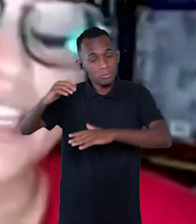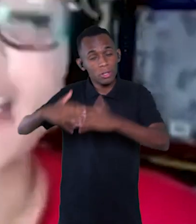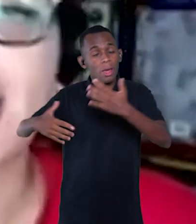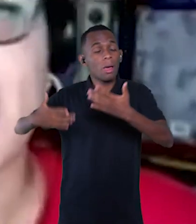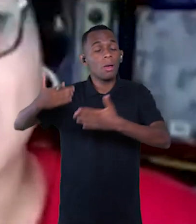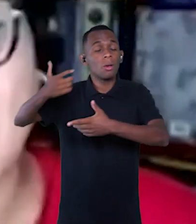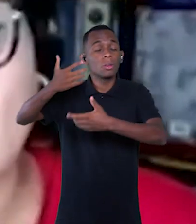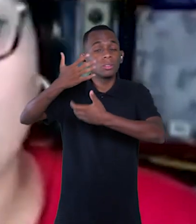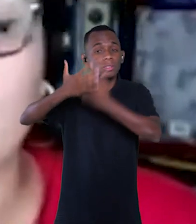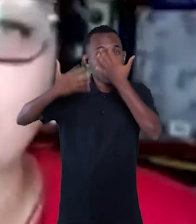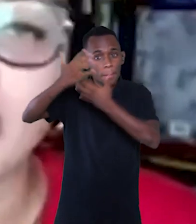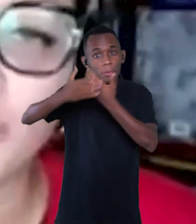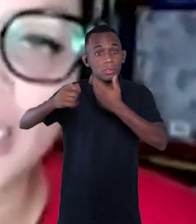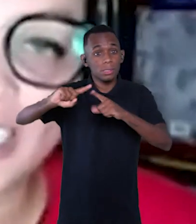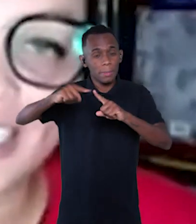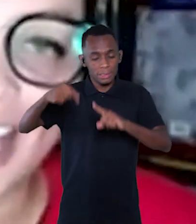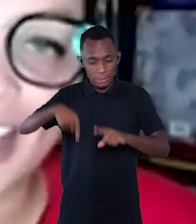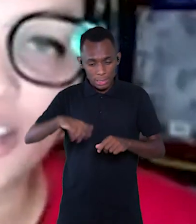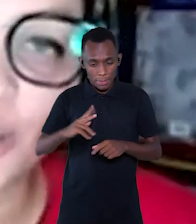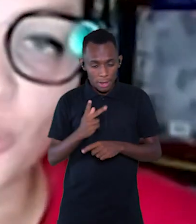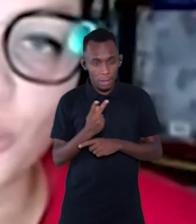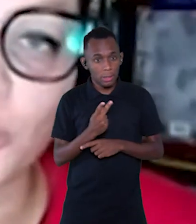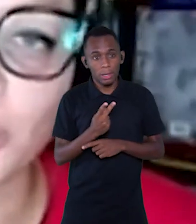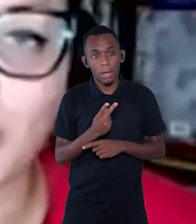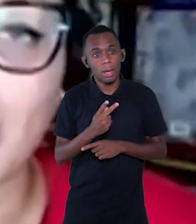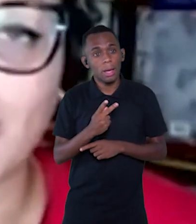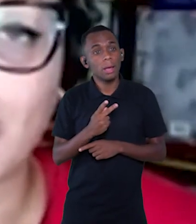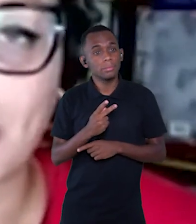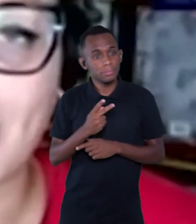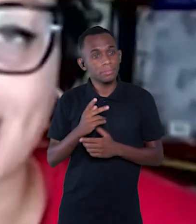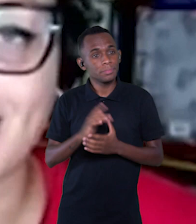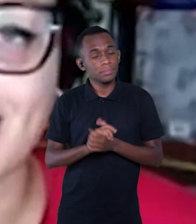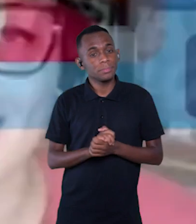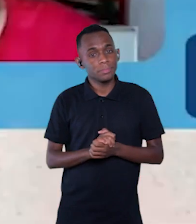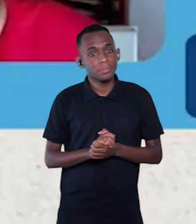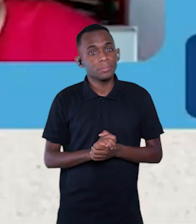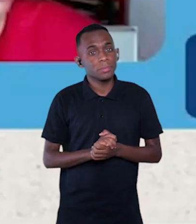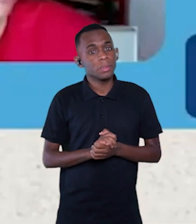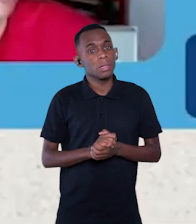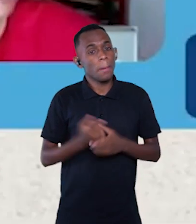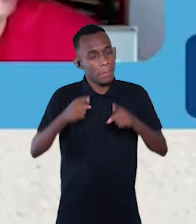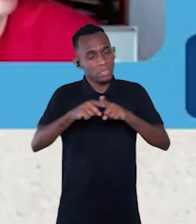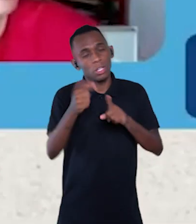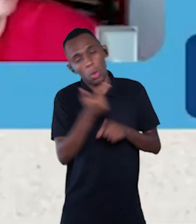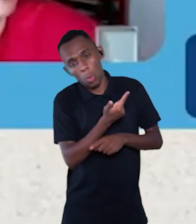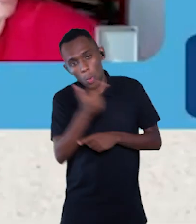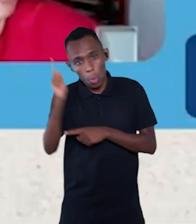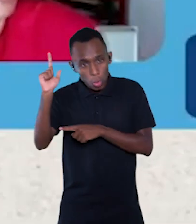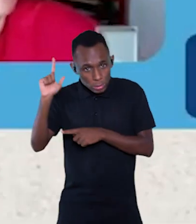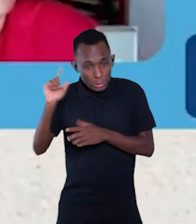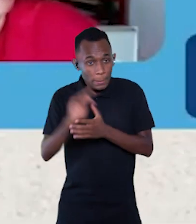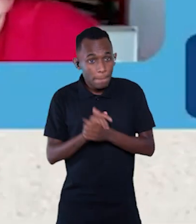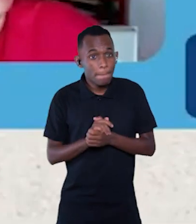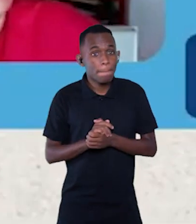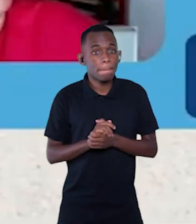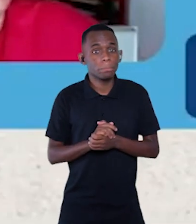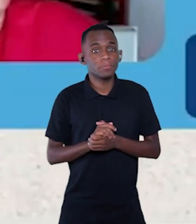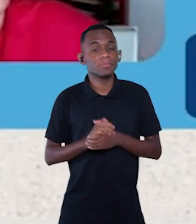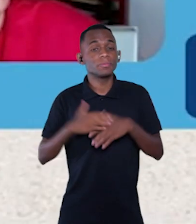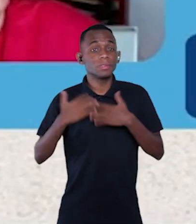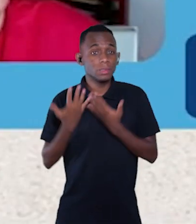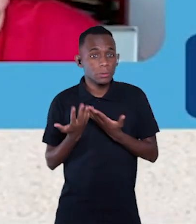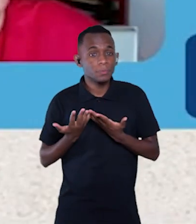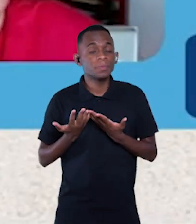lá, e aqui com o Fabiano Lee, que é diretor do meu trabalho, da minha carreira de cantora, e